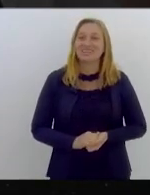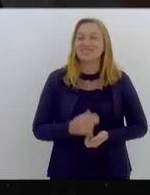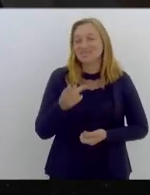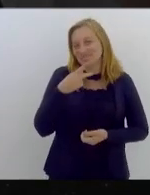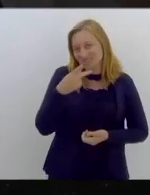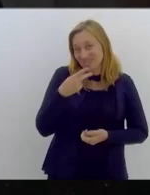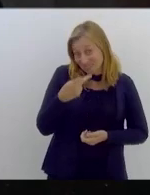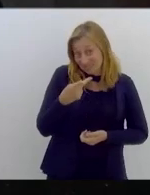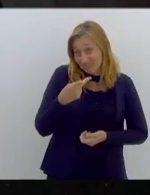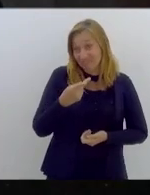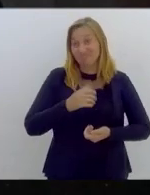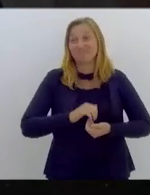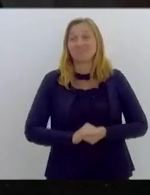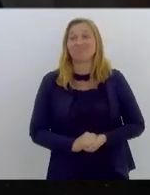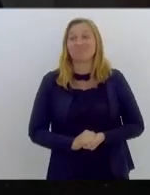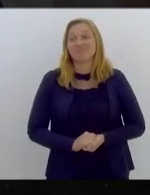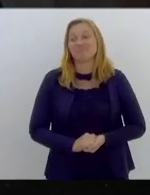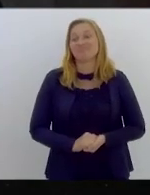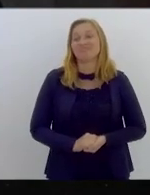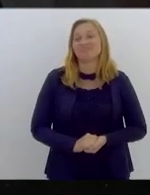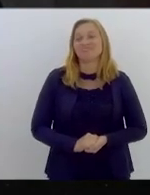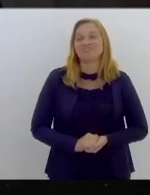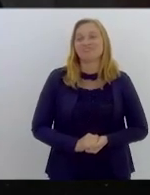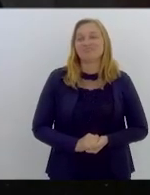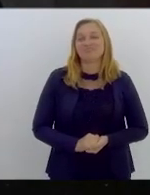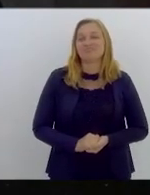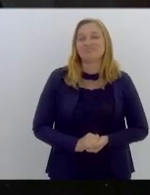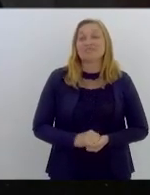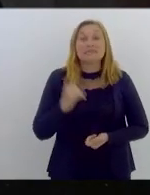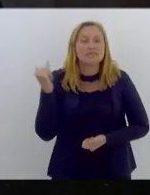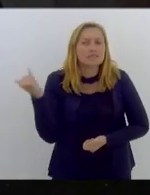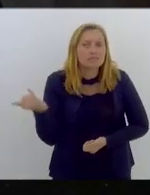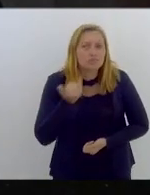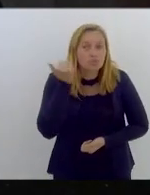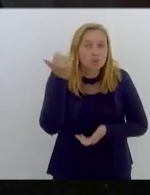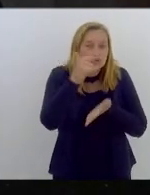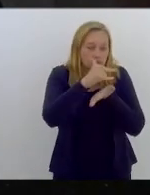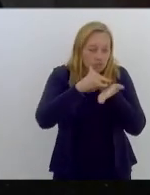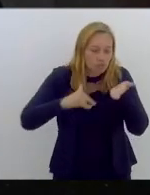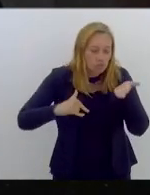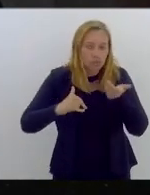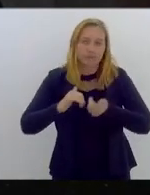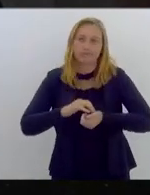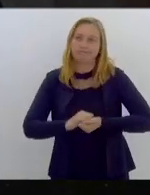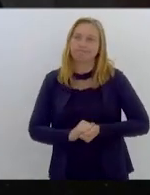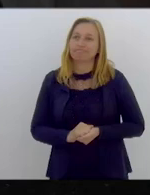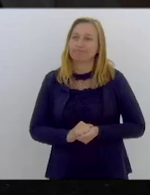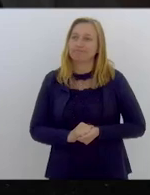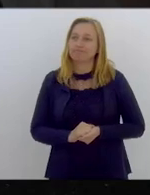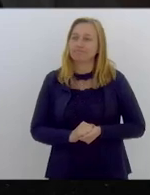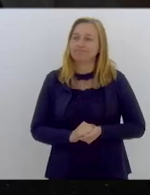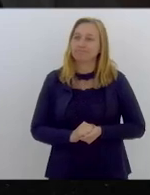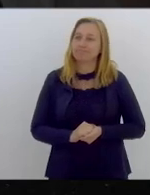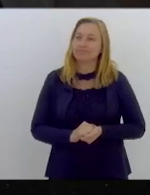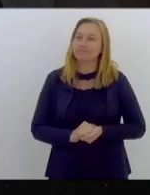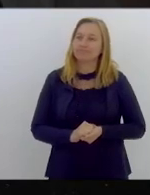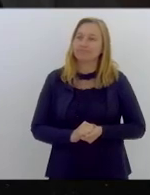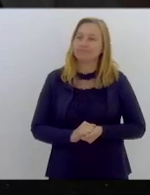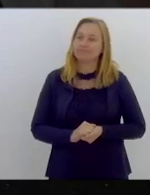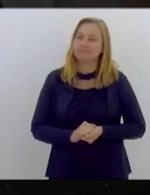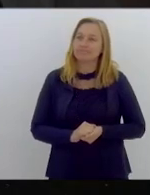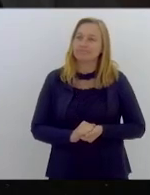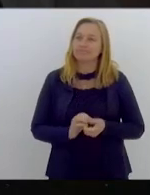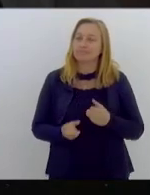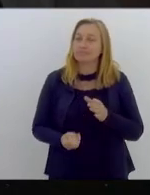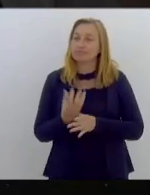comentários, né, sobre um importante documento lançado